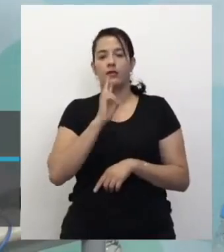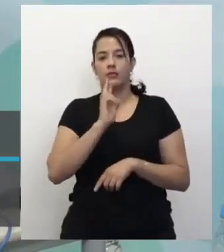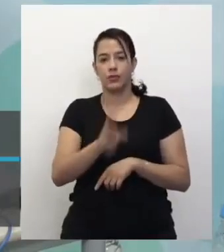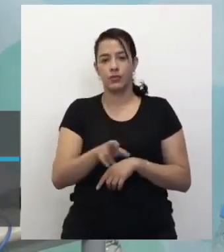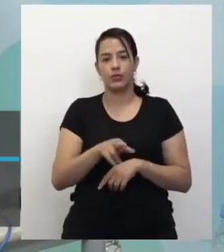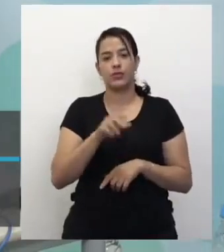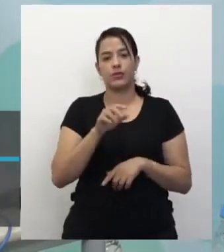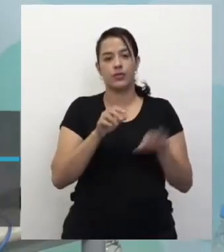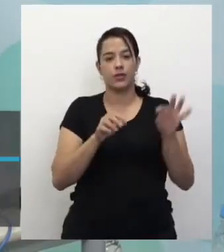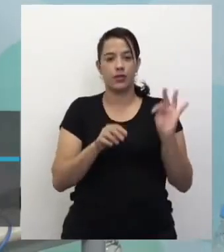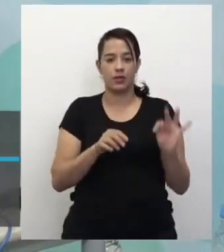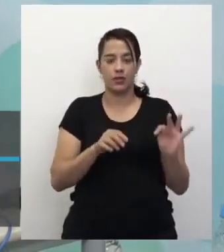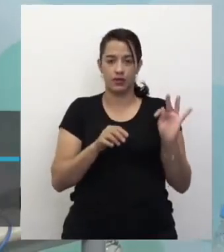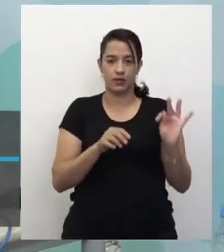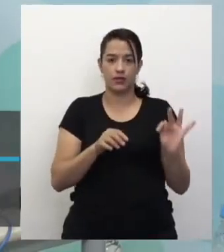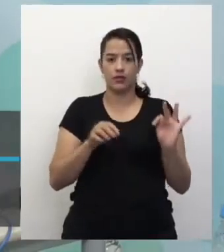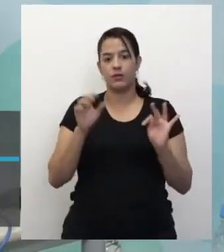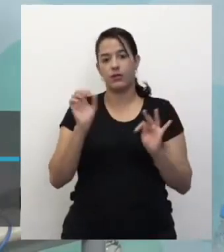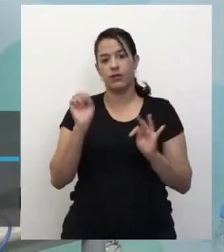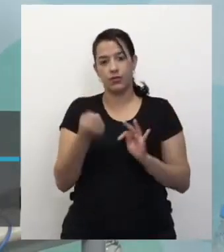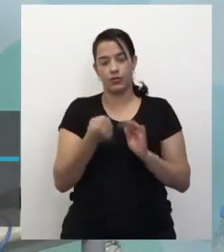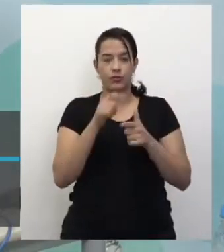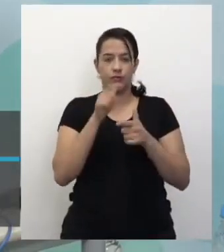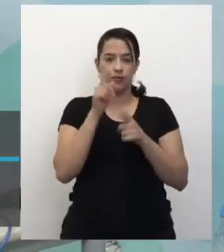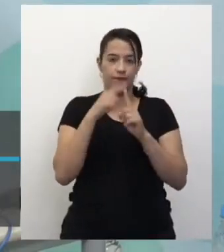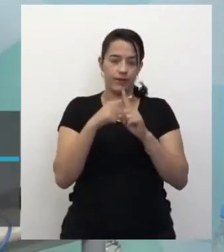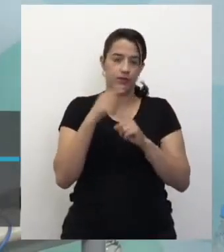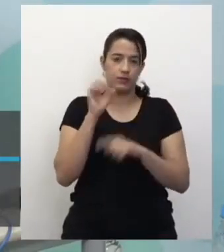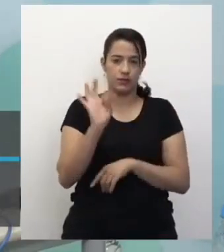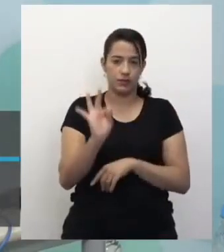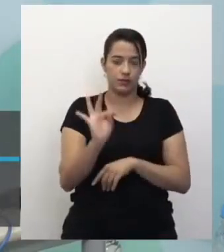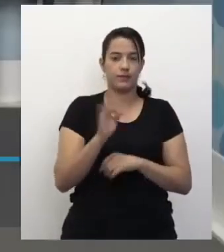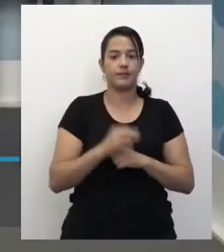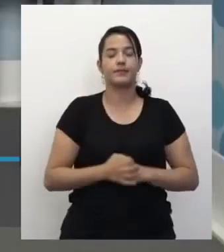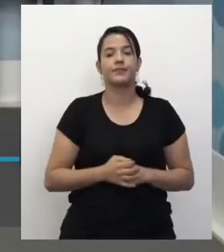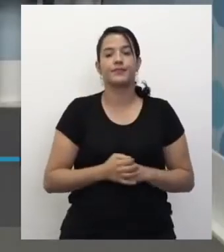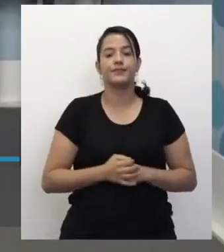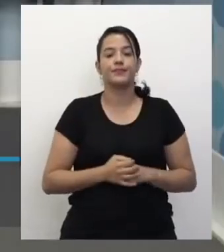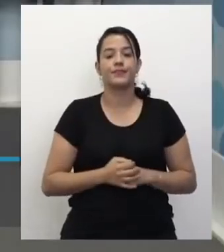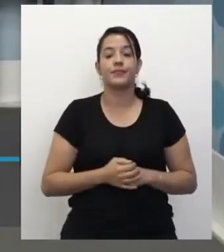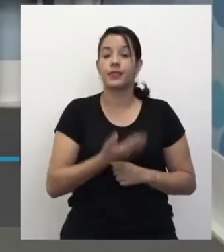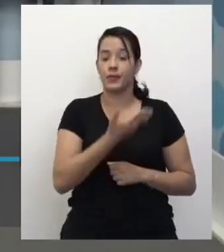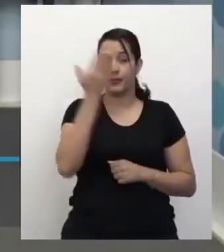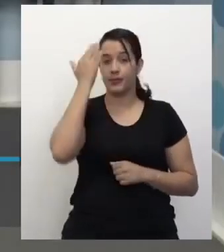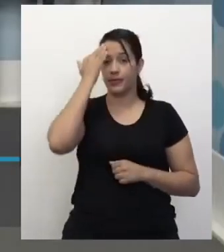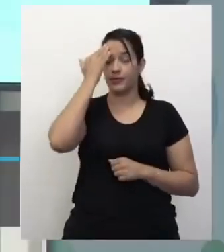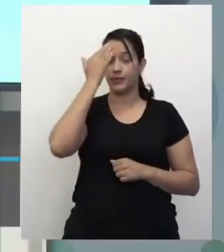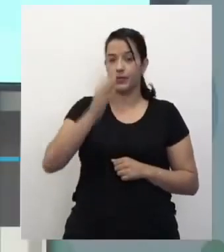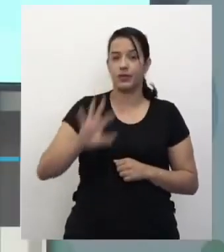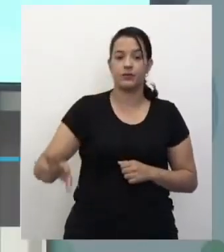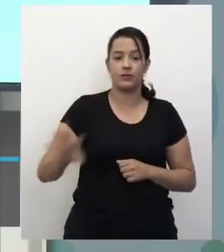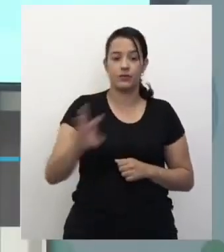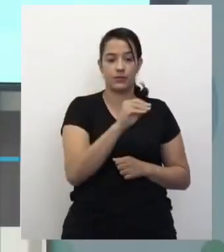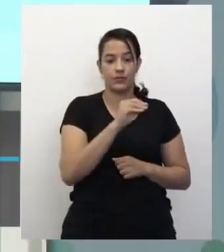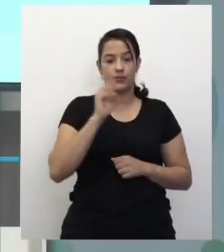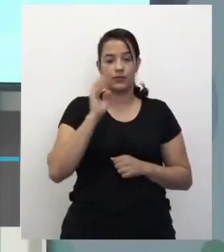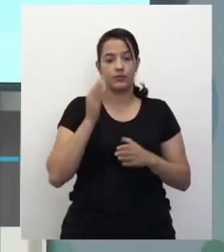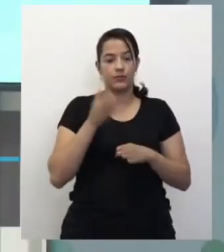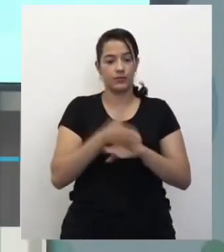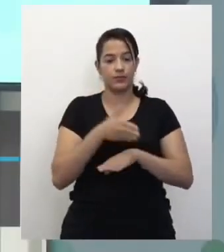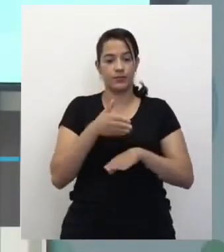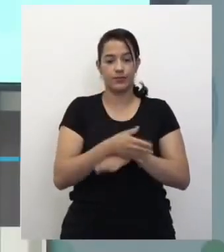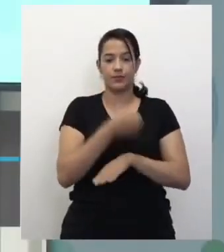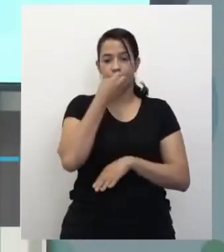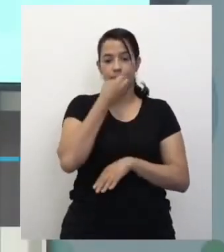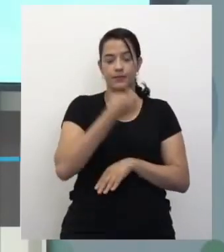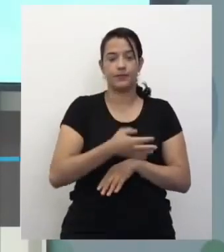8T ou 8 vezes T. Um grande abraço aí para a professora Adriana. Legal, obrigado pela participação de todos, né? O envio aí